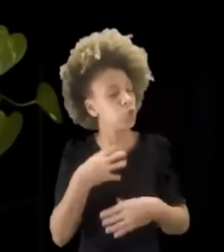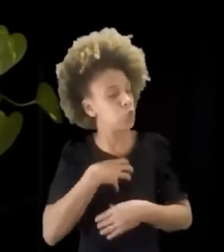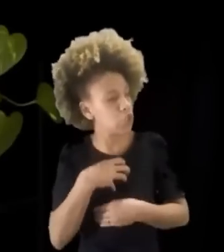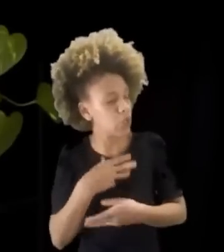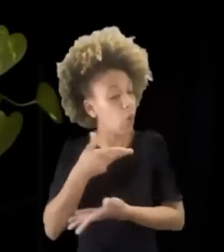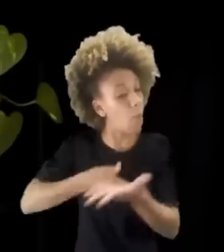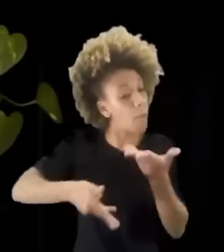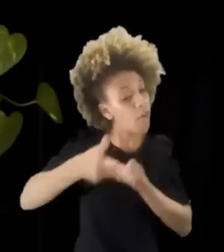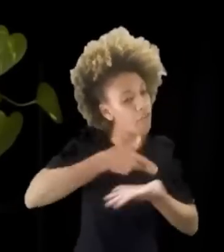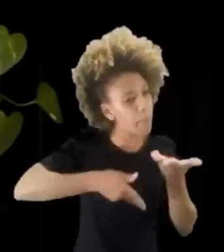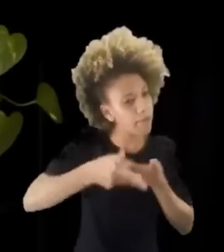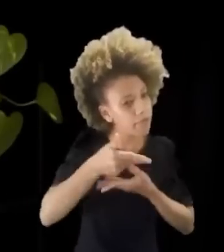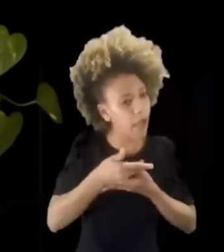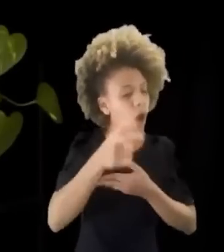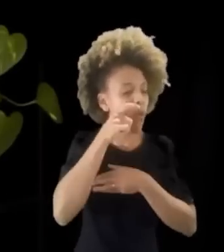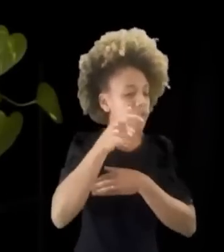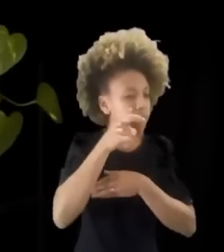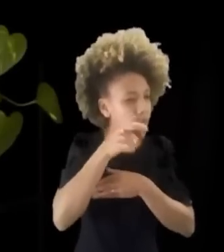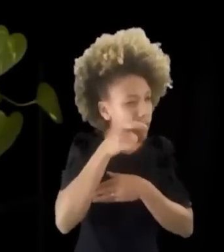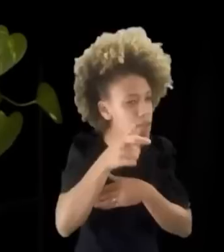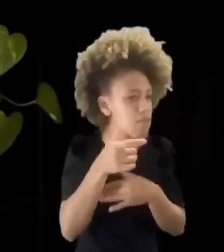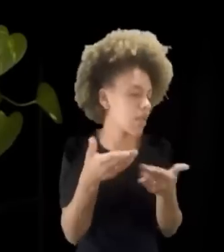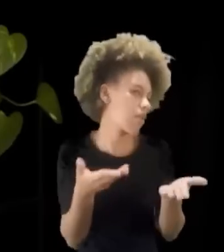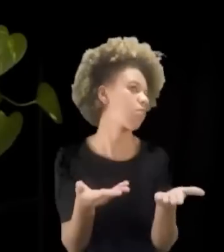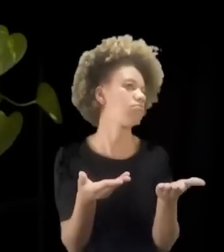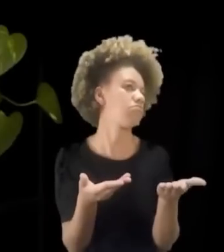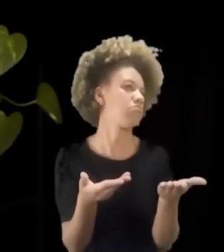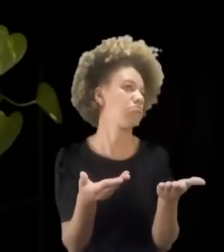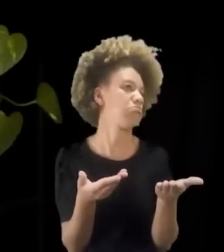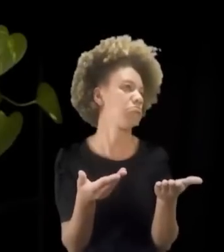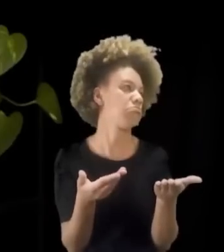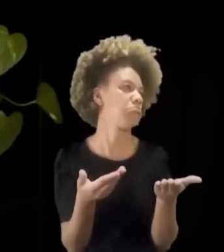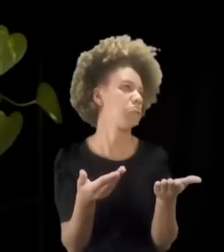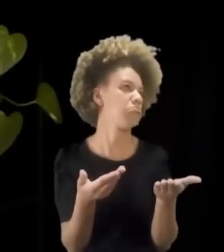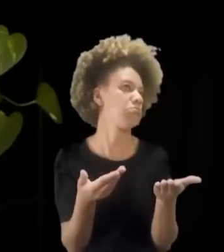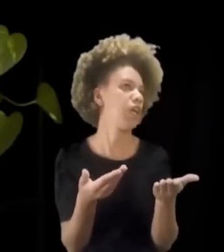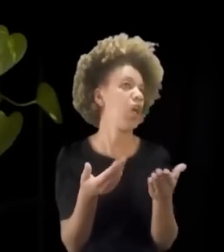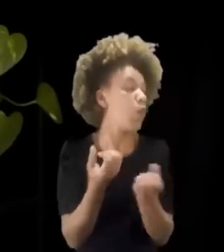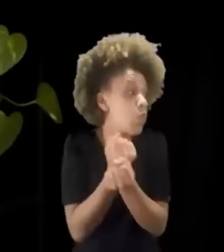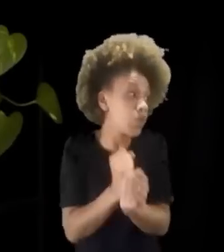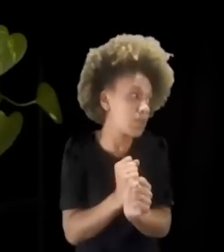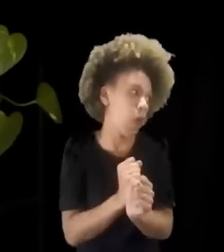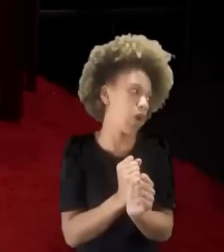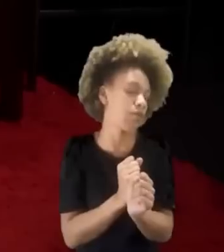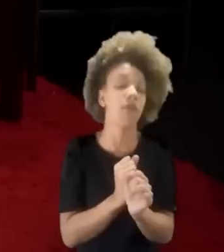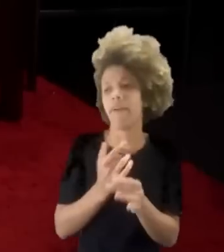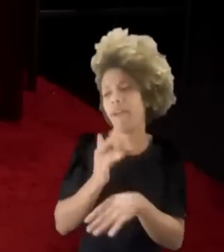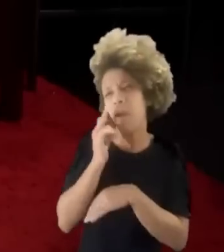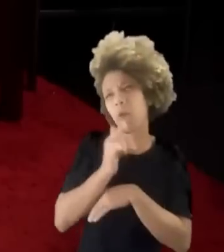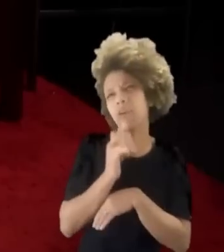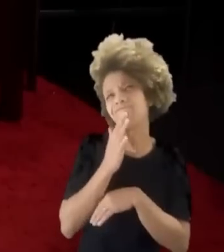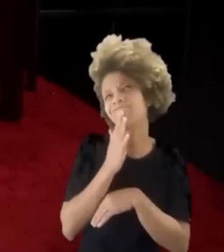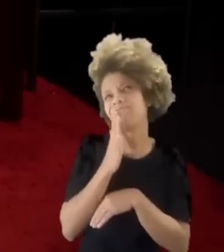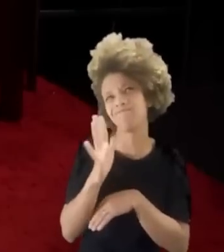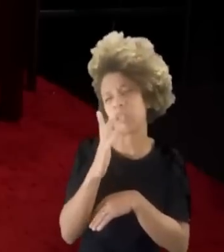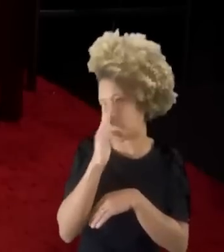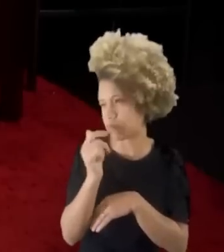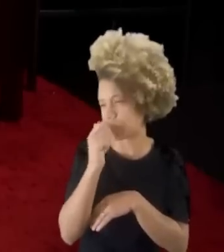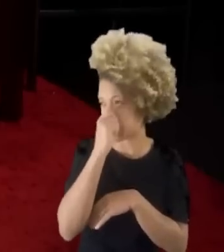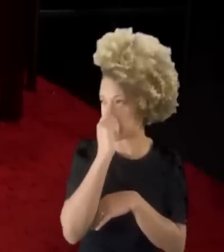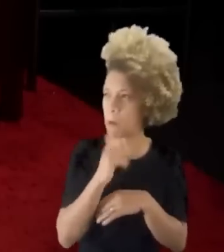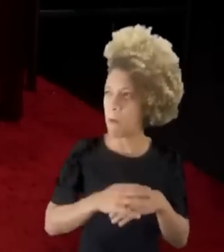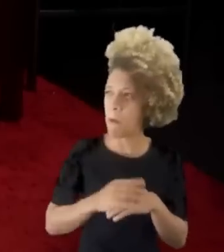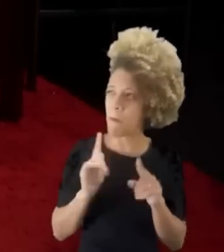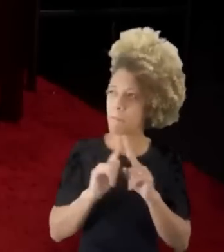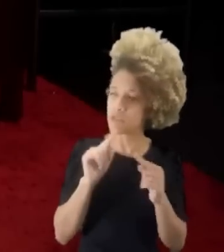movimentar um interesse que não explore tanto eu acho que tem eu eu sou um pouco